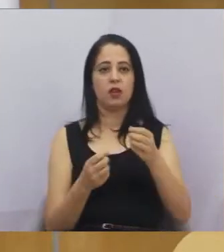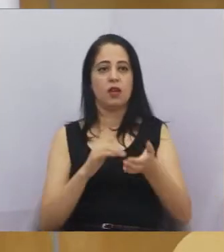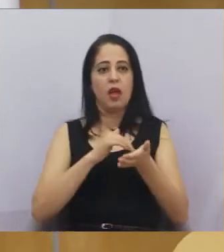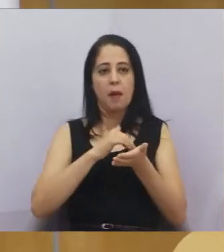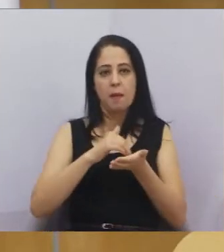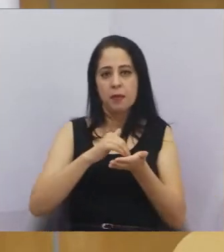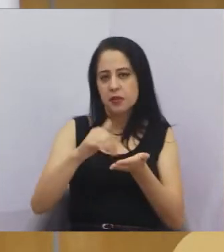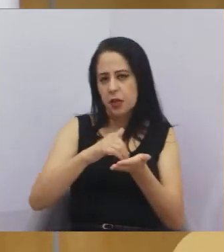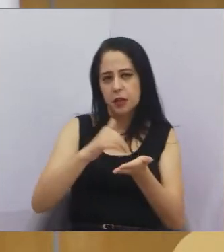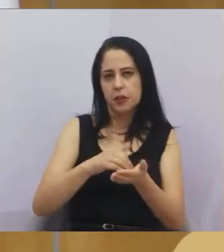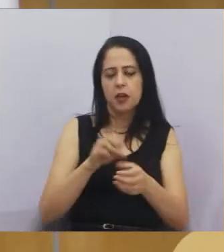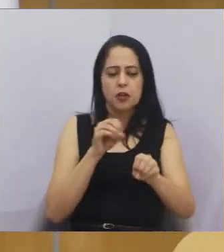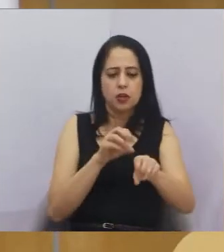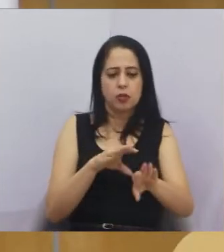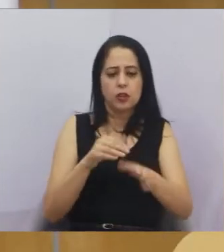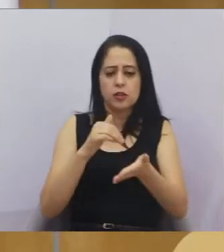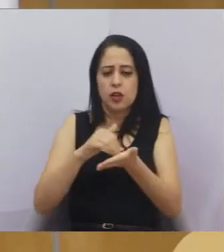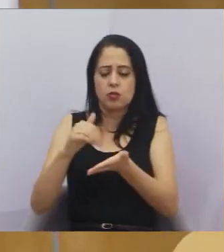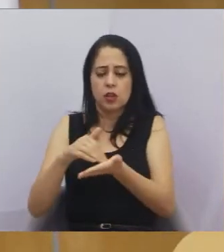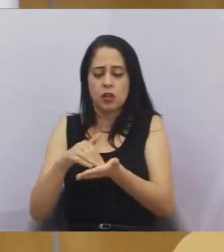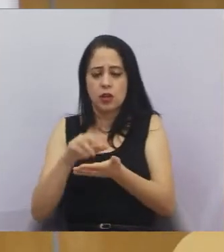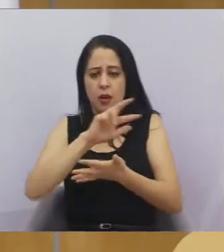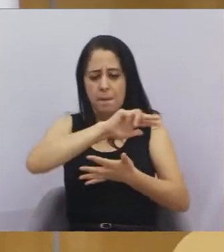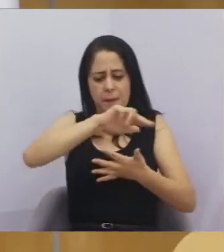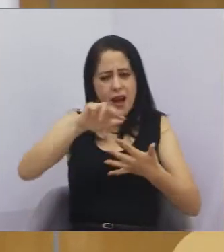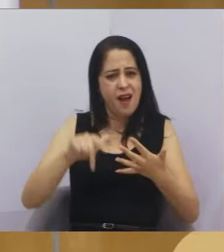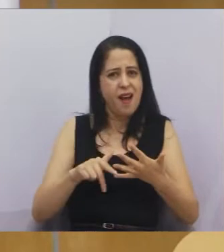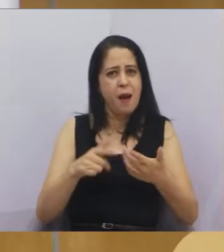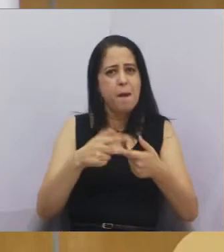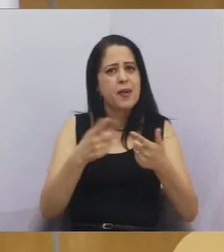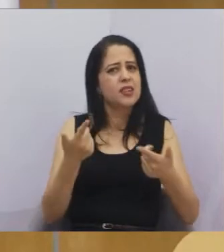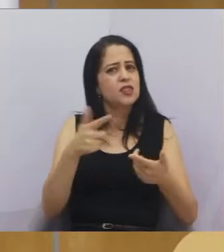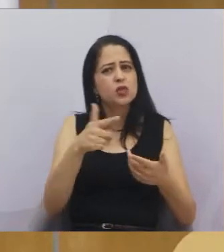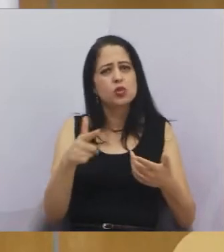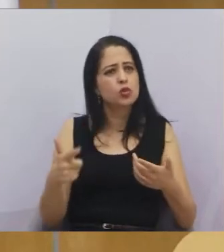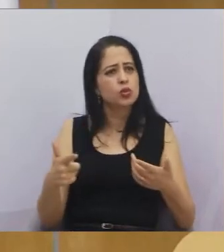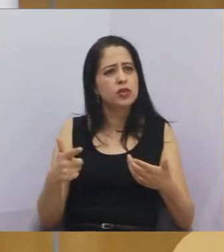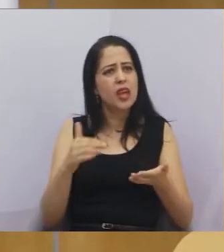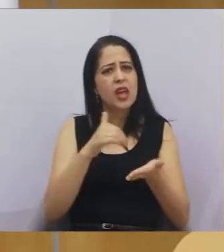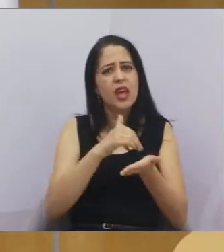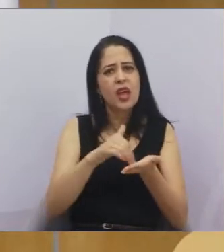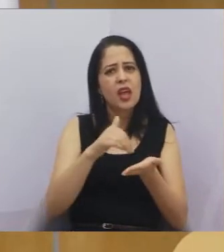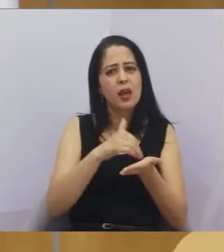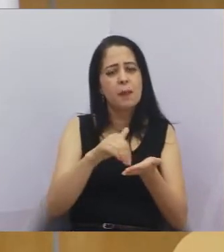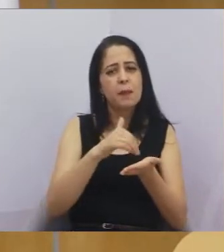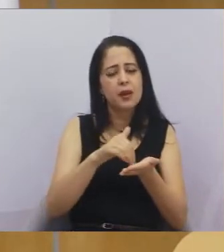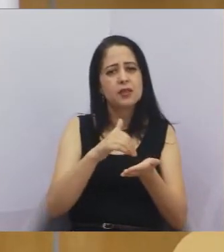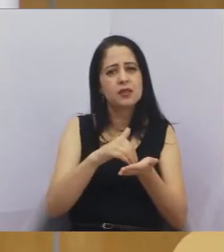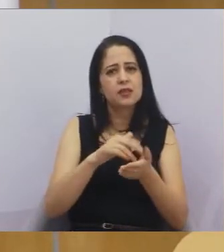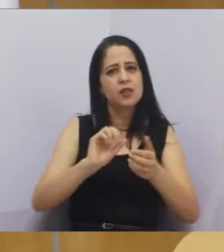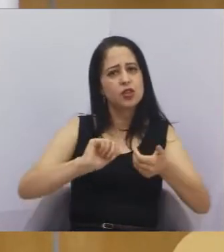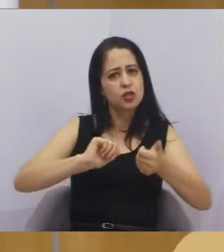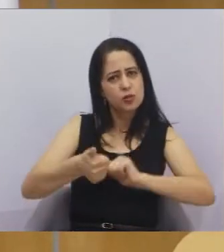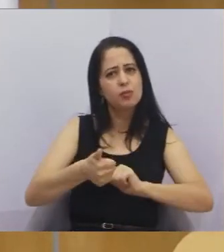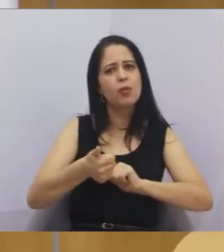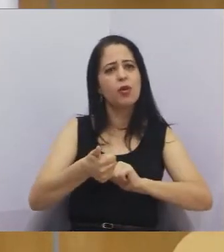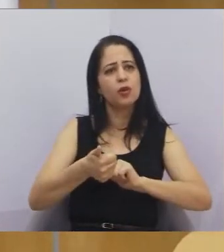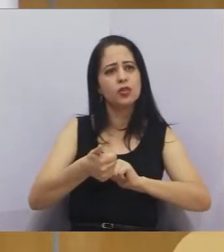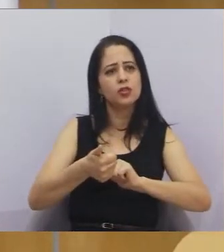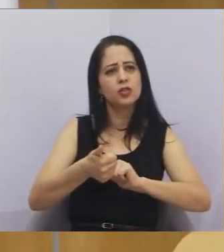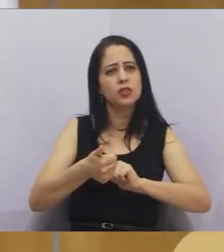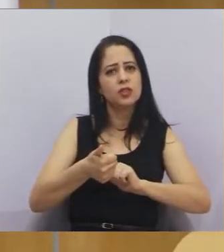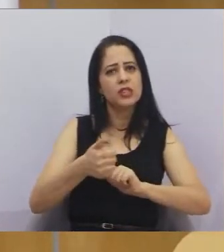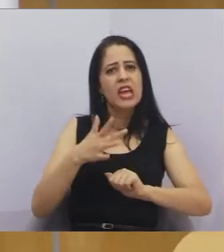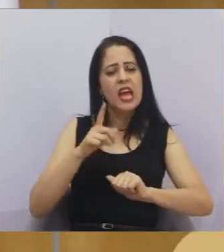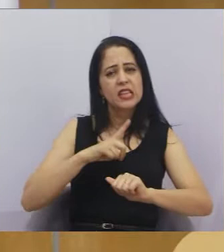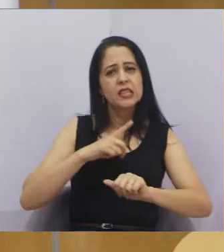da Fundação, mas a gente não vê representantes da Secretaria de Esportes, aqueles que têm contato